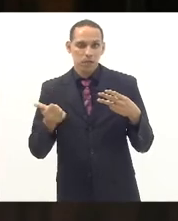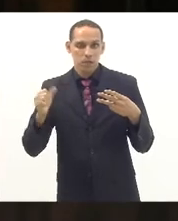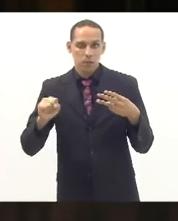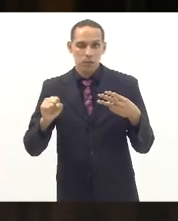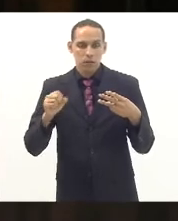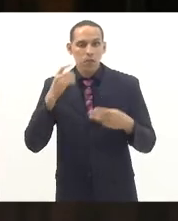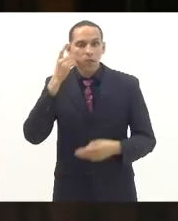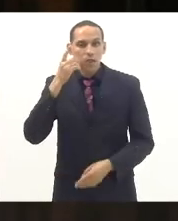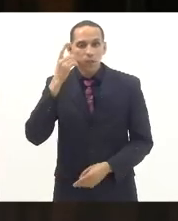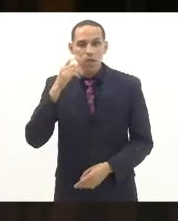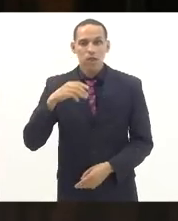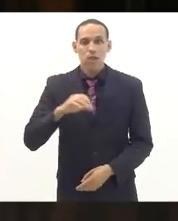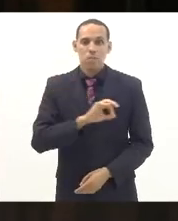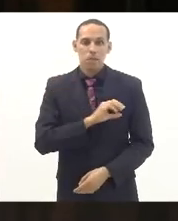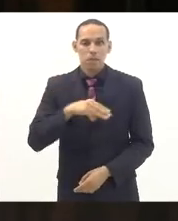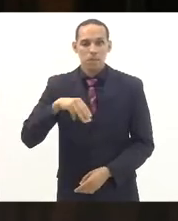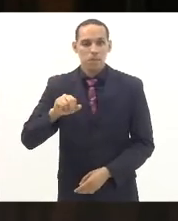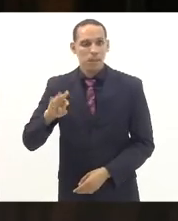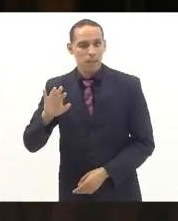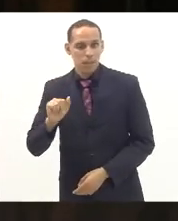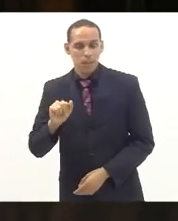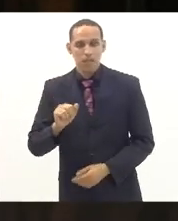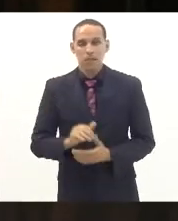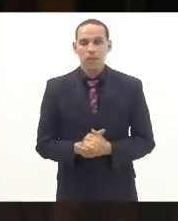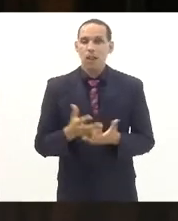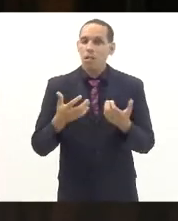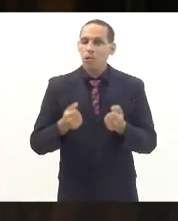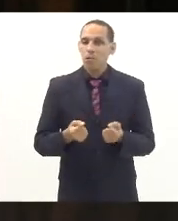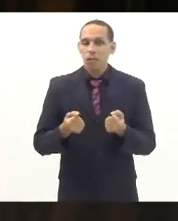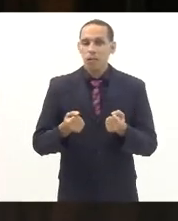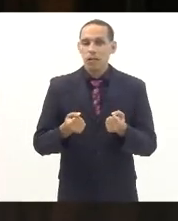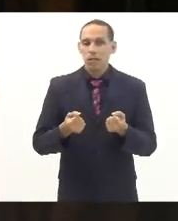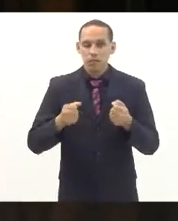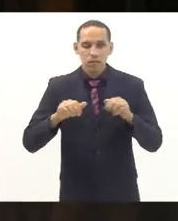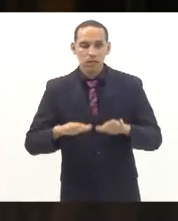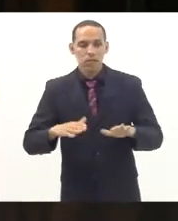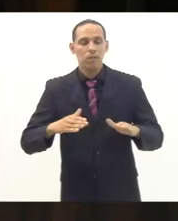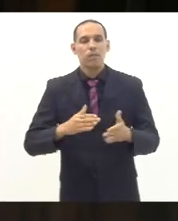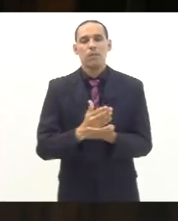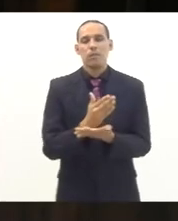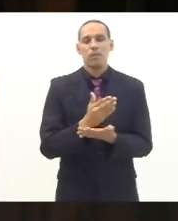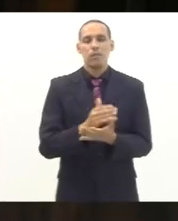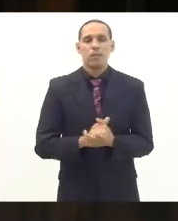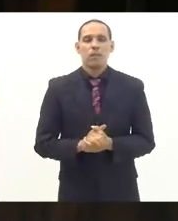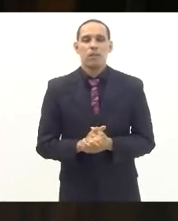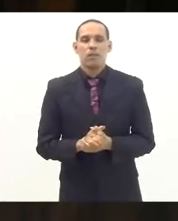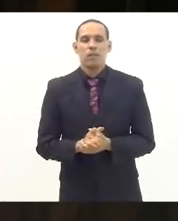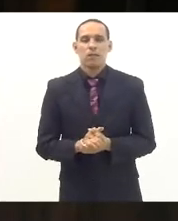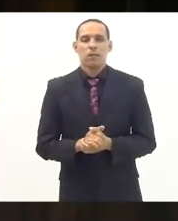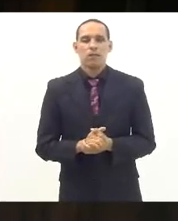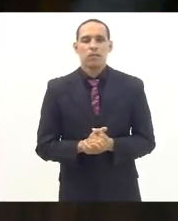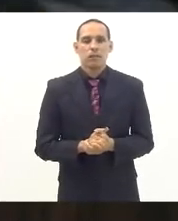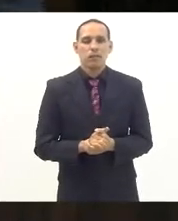18 deputada Martha Rocha eu sou de que aprovam permaneçam Como estão aprovado